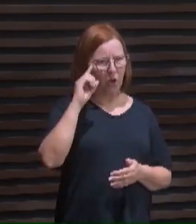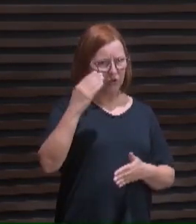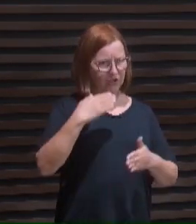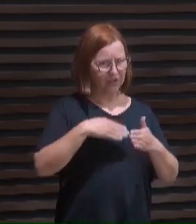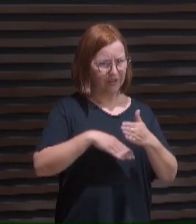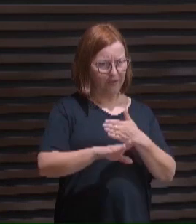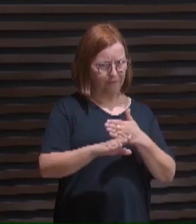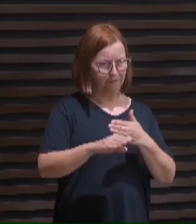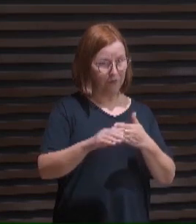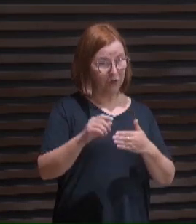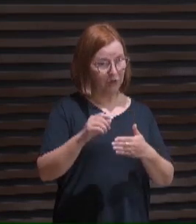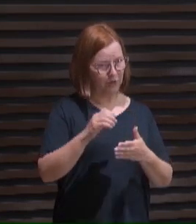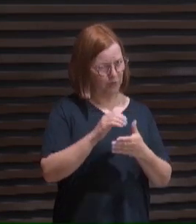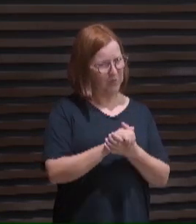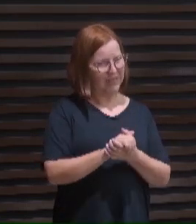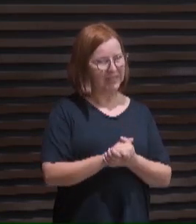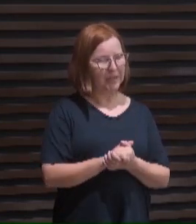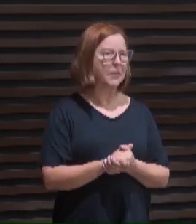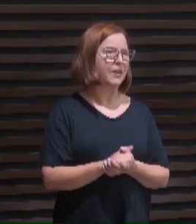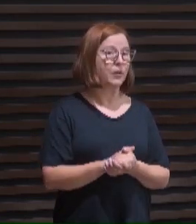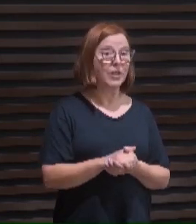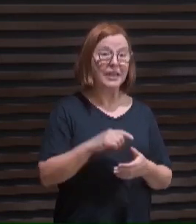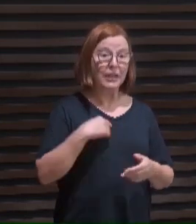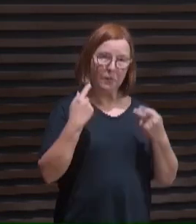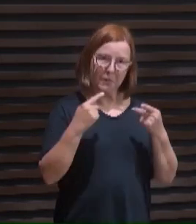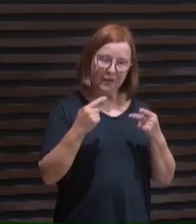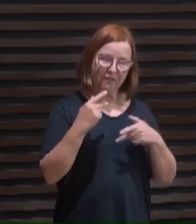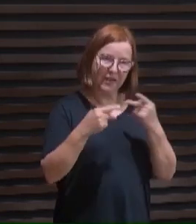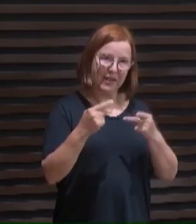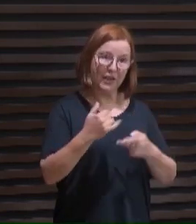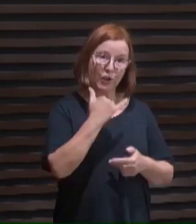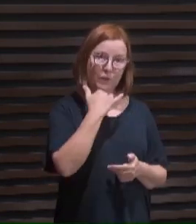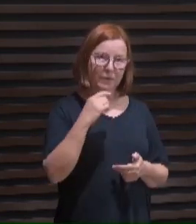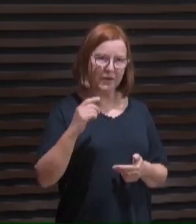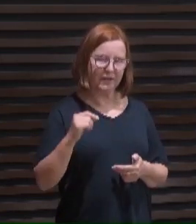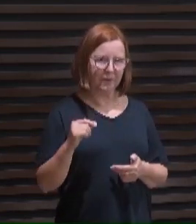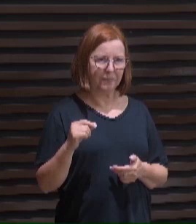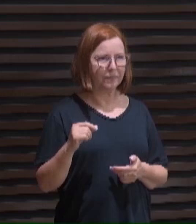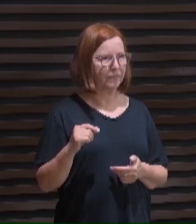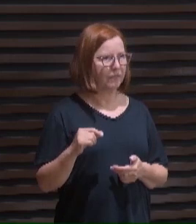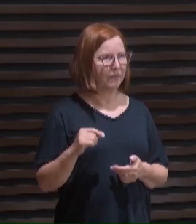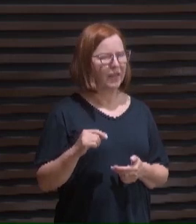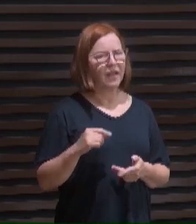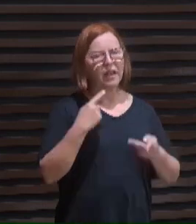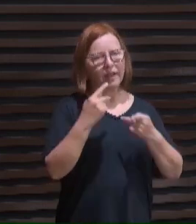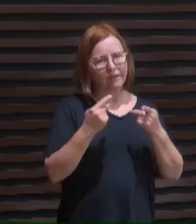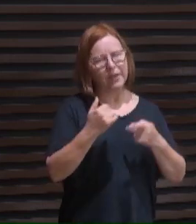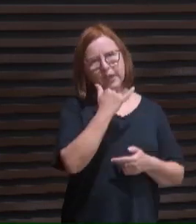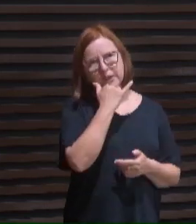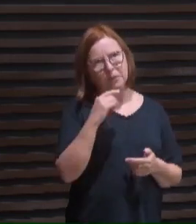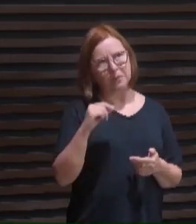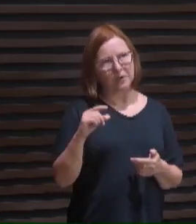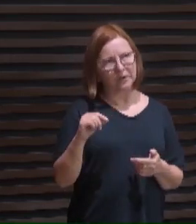nós falando aqui, e eu falei sobre perdão. E fui muito enfático, que o perdão não é